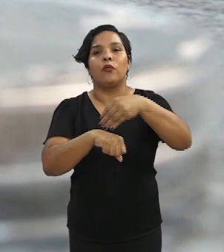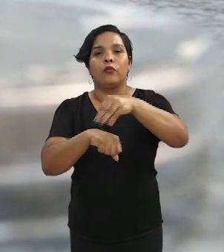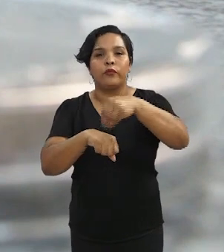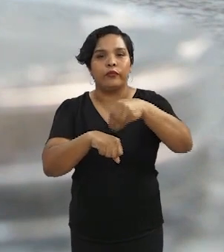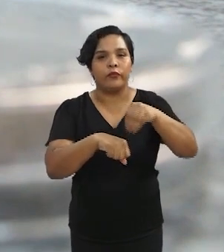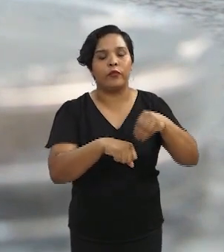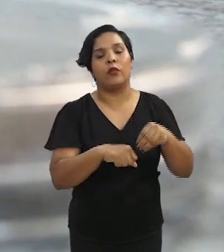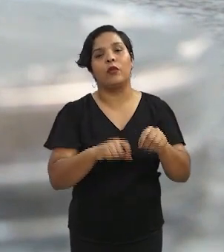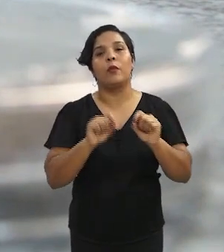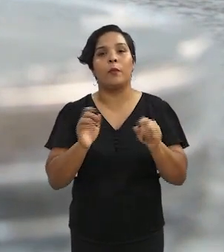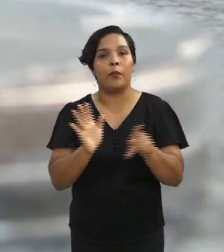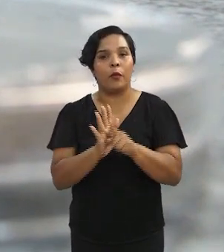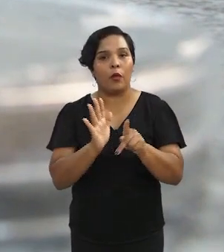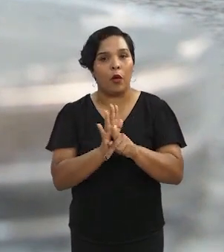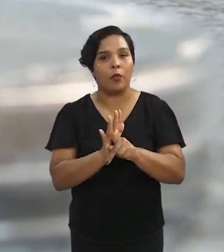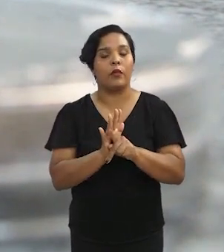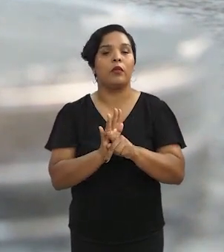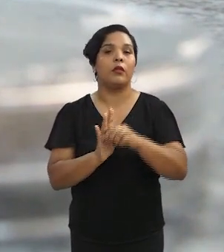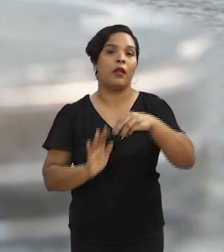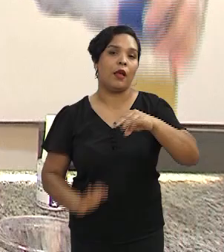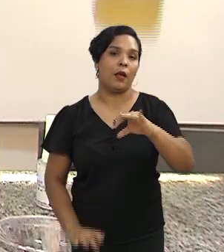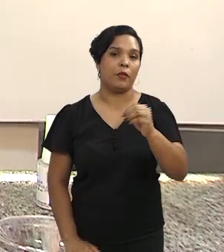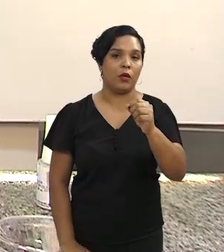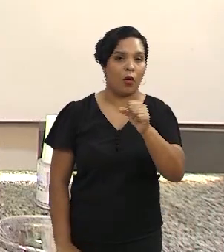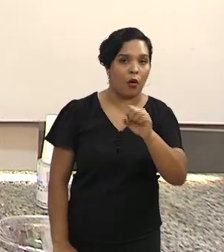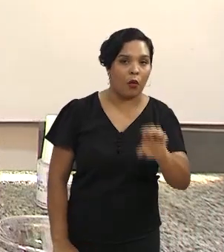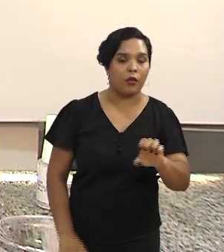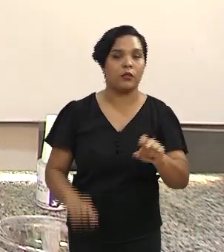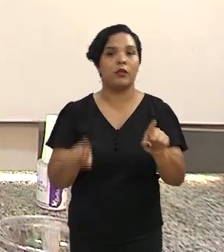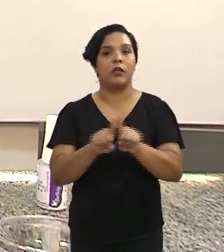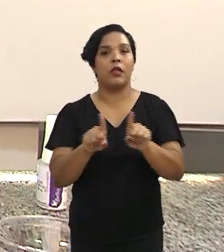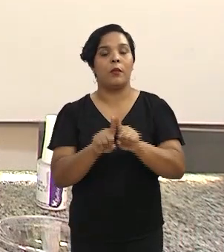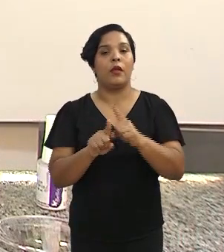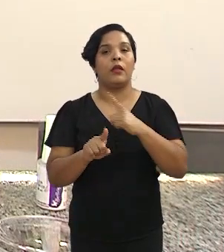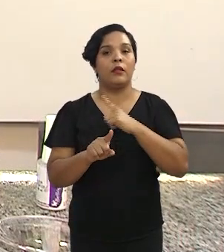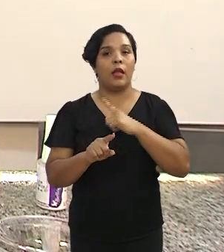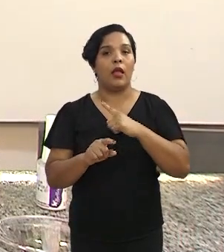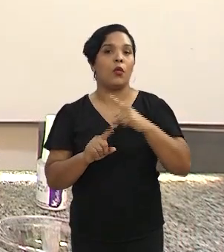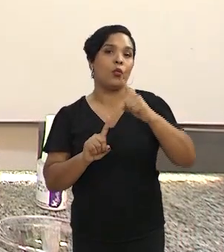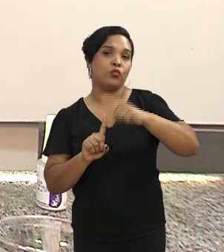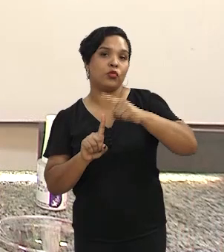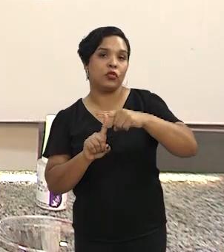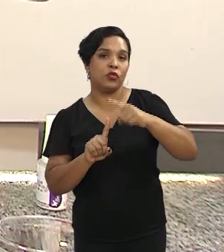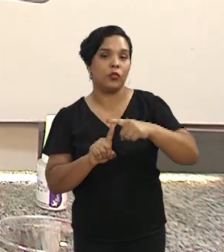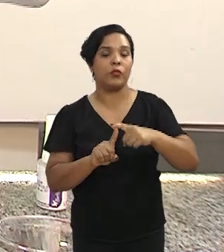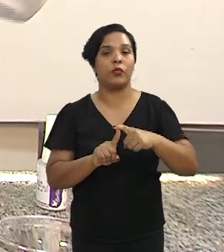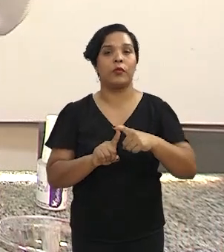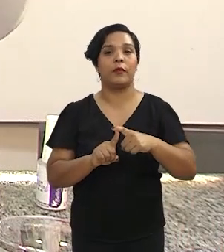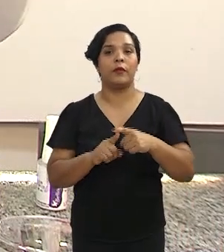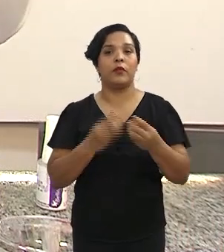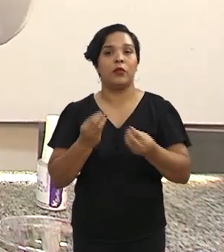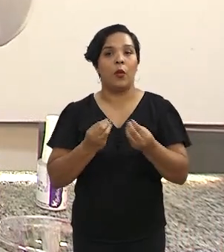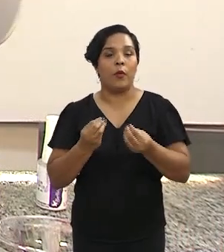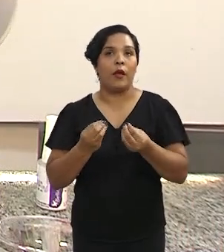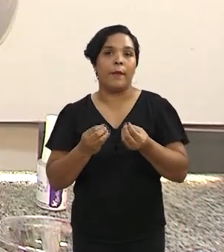proveniente de onicomicose. Nós temos aqui um exemplo de meio de cultivo, meio de cultura. Ele